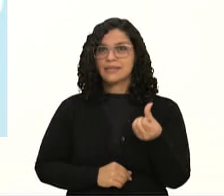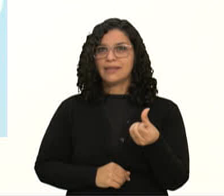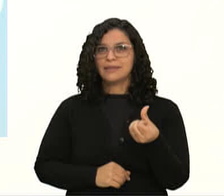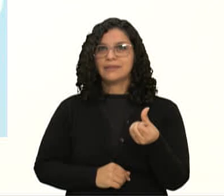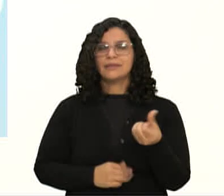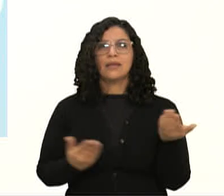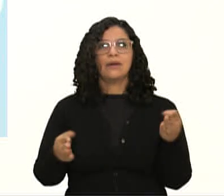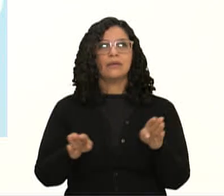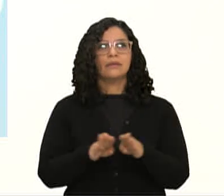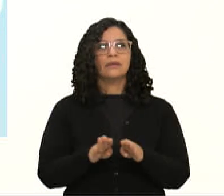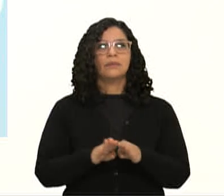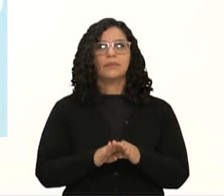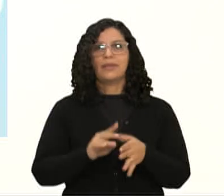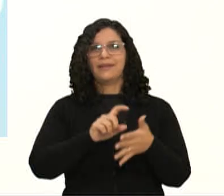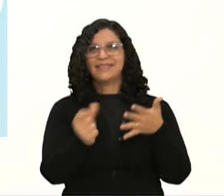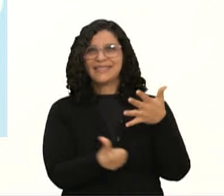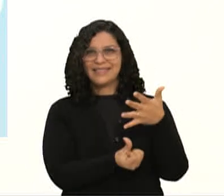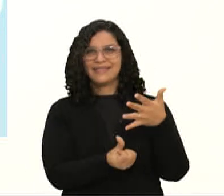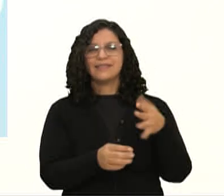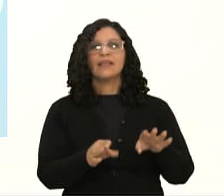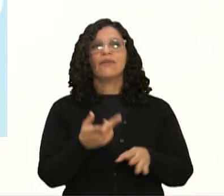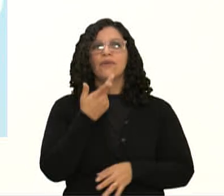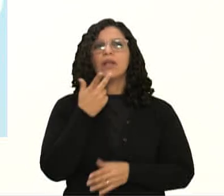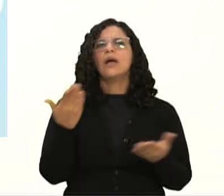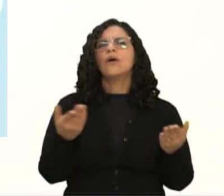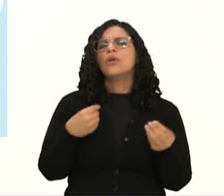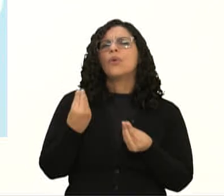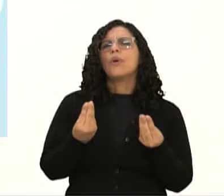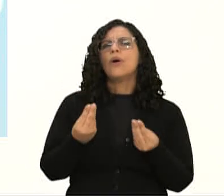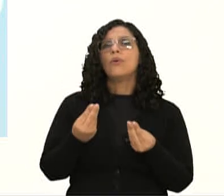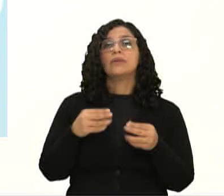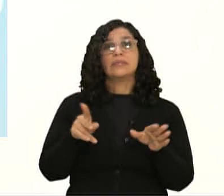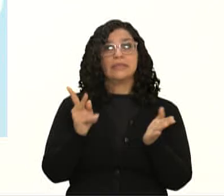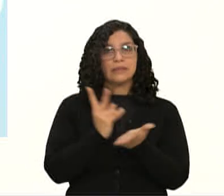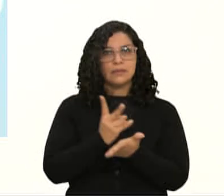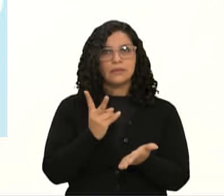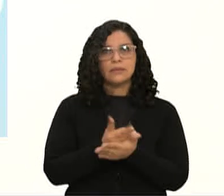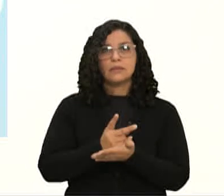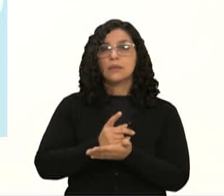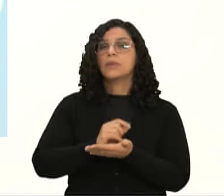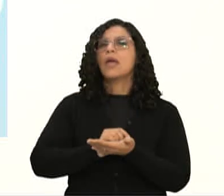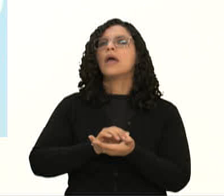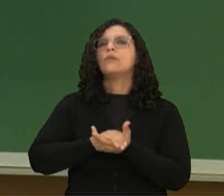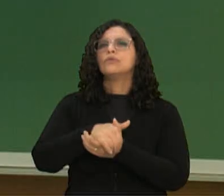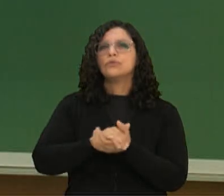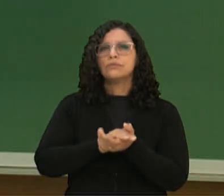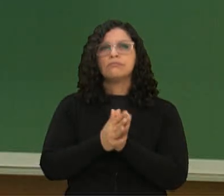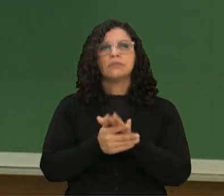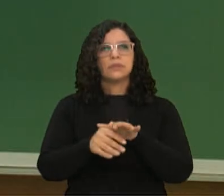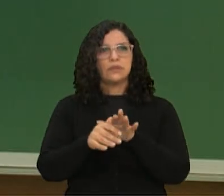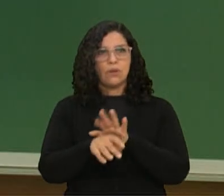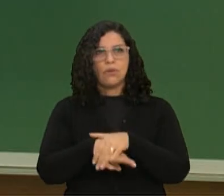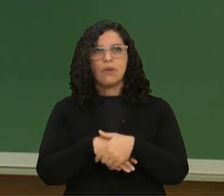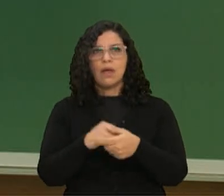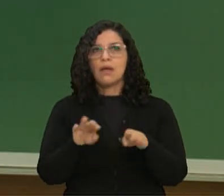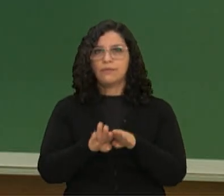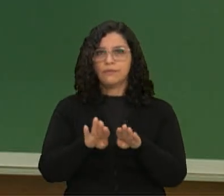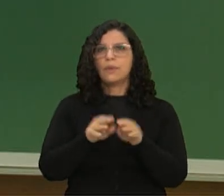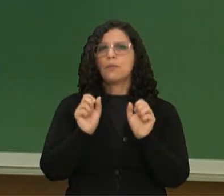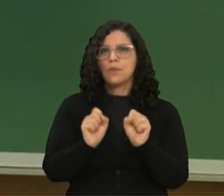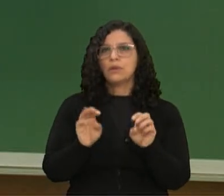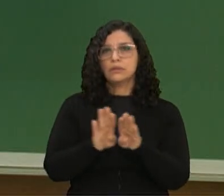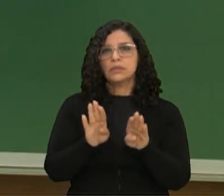6, wash your hands frequently. Lave, já vimos ali, né, que wash or clean pode ser usado